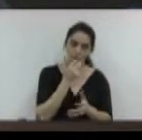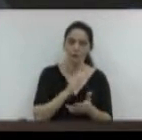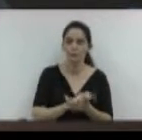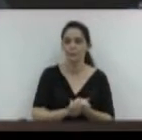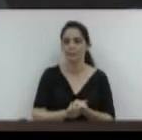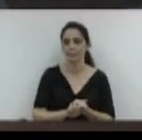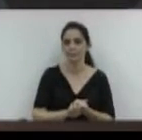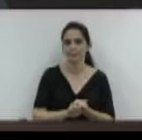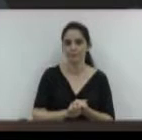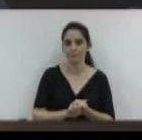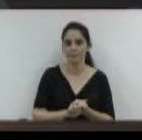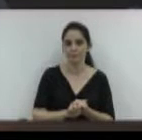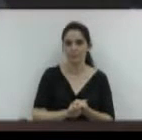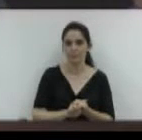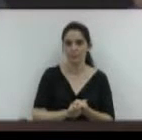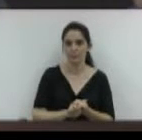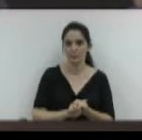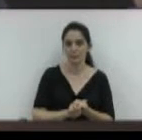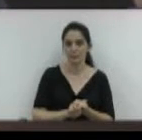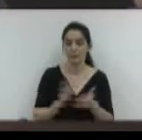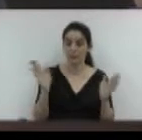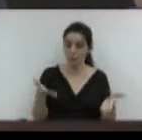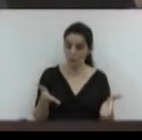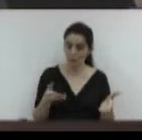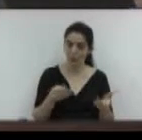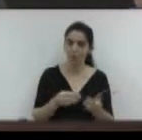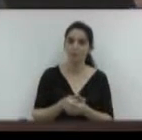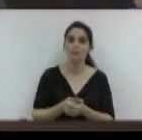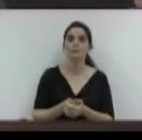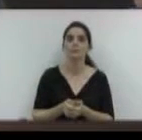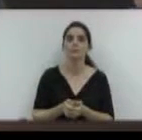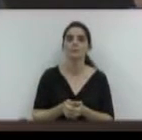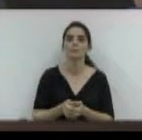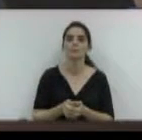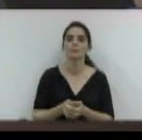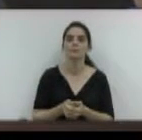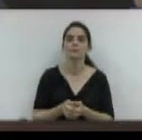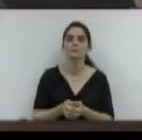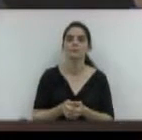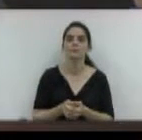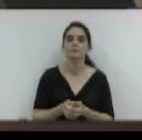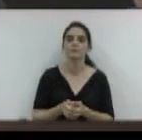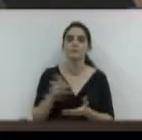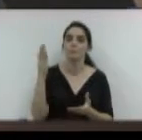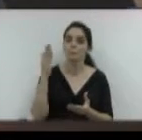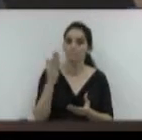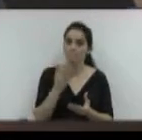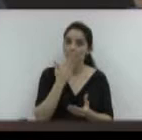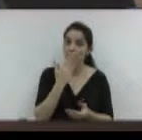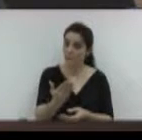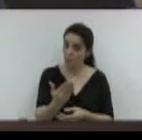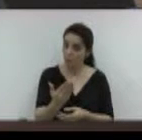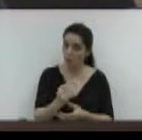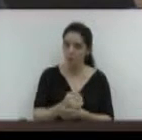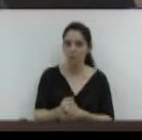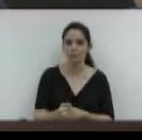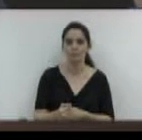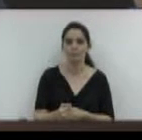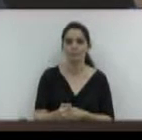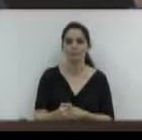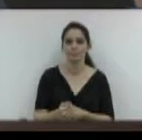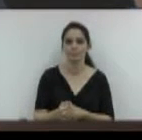outro parágrafo. Assim, a proposta e o tom adotado pelo denunciado em suas manifestações, com